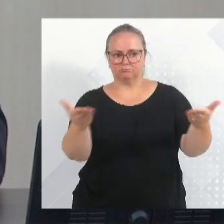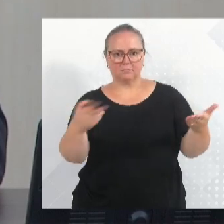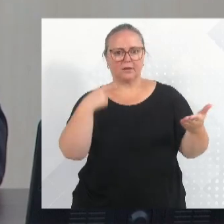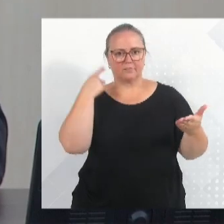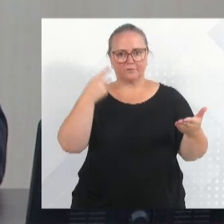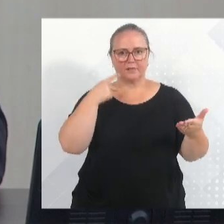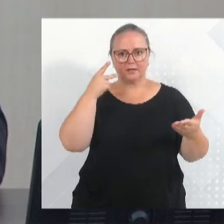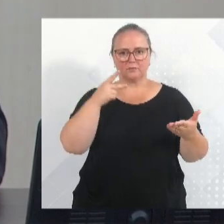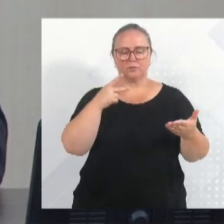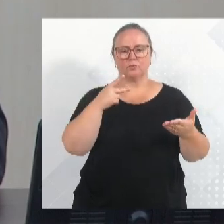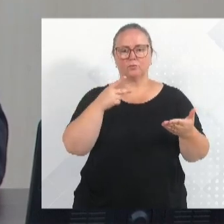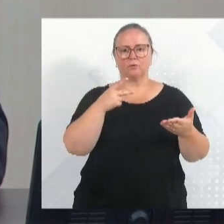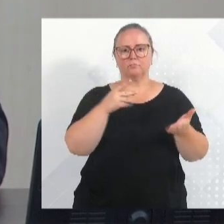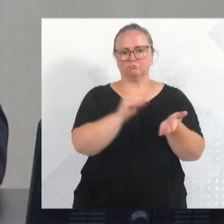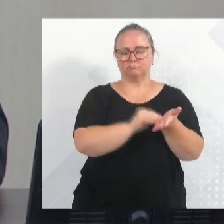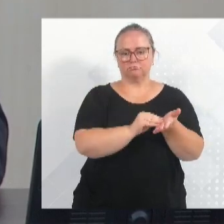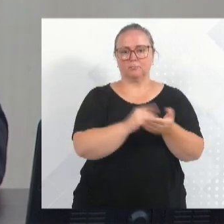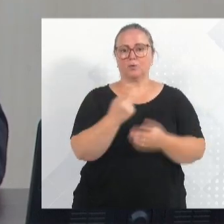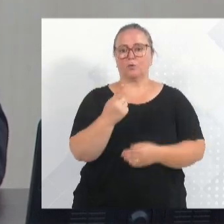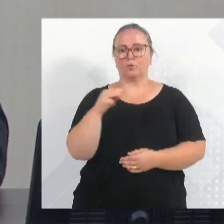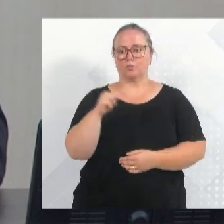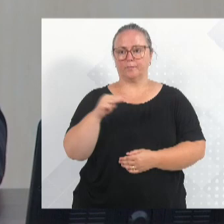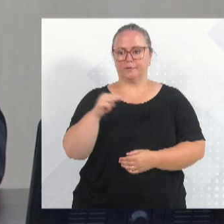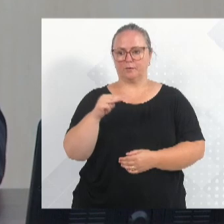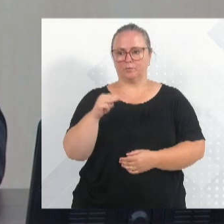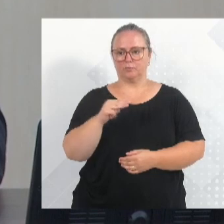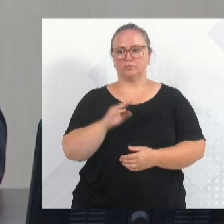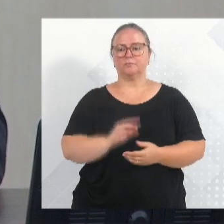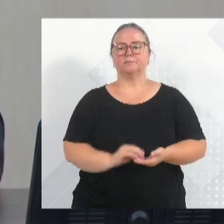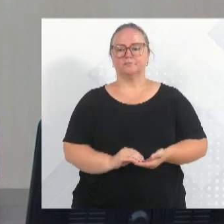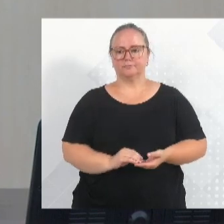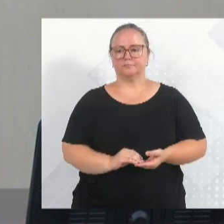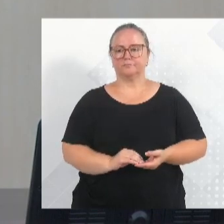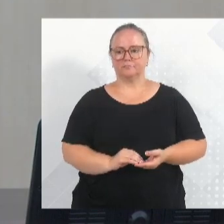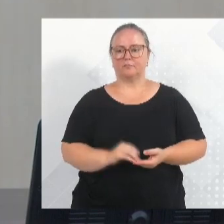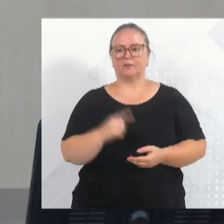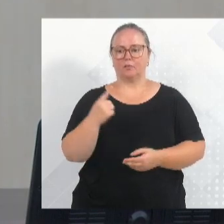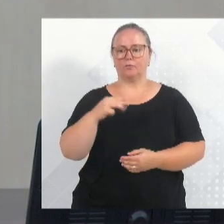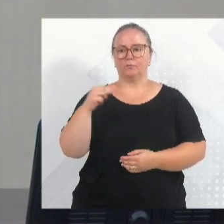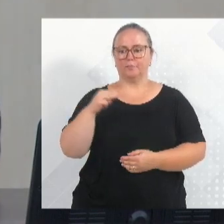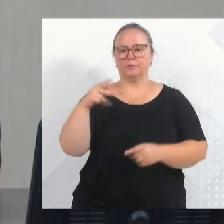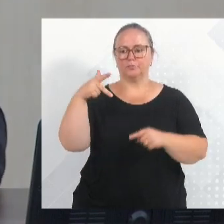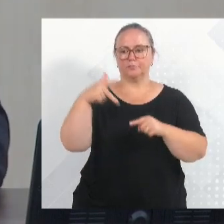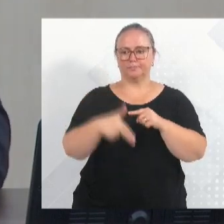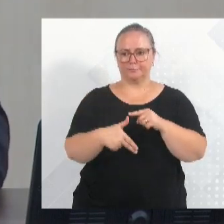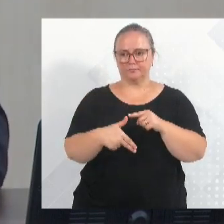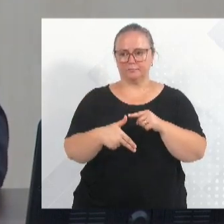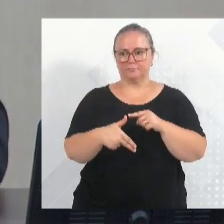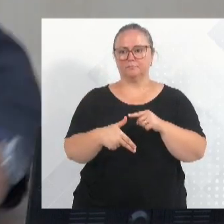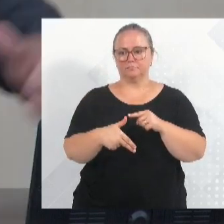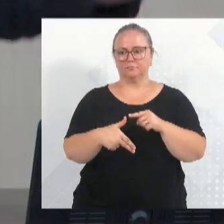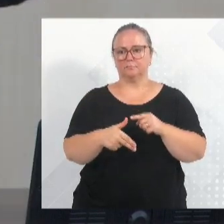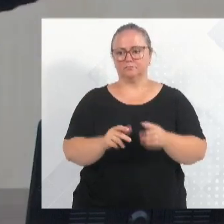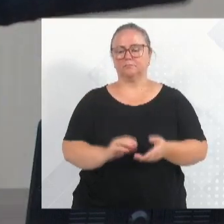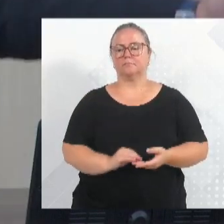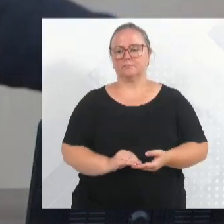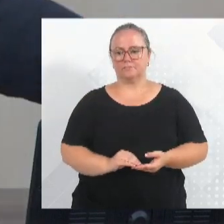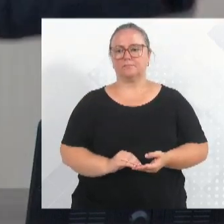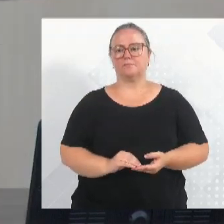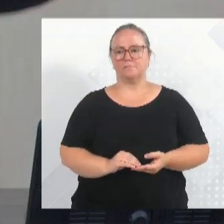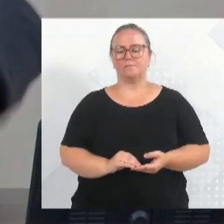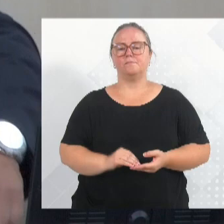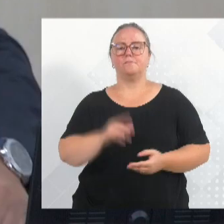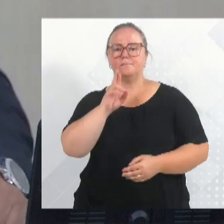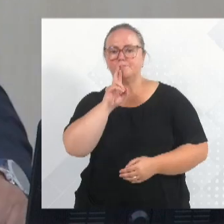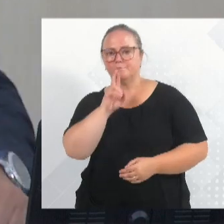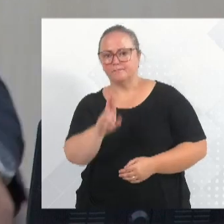inscritos. Lembrando que nós temos 1 minuto, né? E no final desse 1 minuto eu vou cortar a fala, o presidente